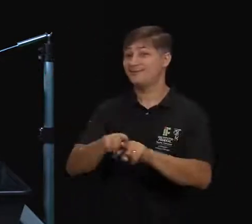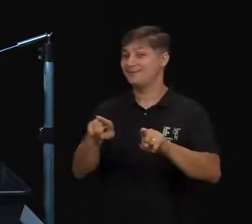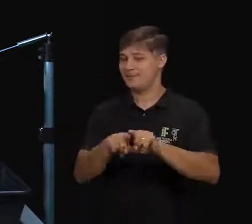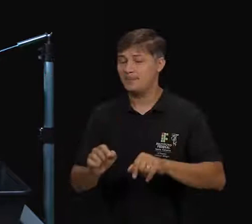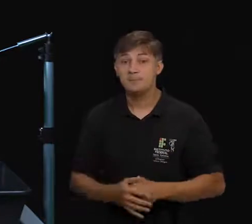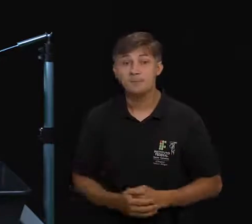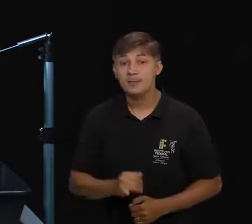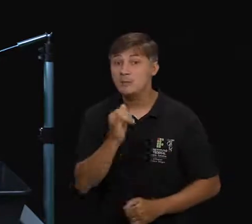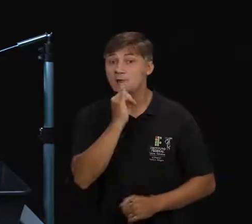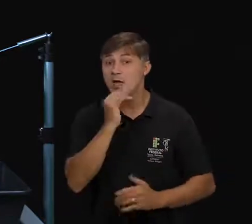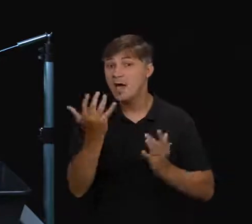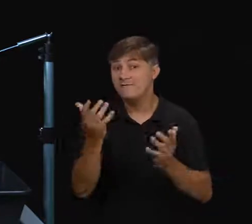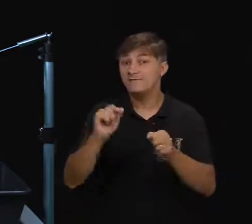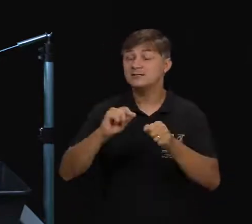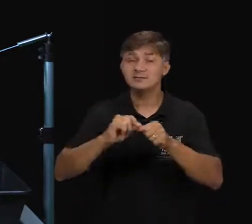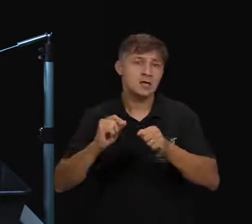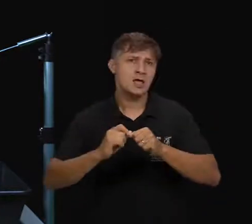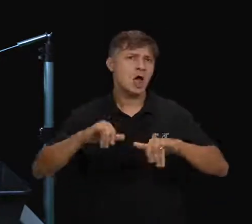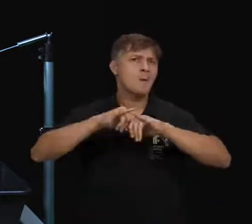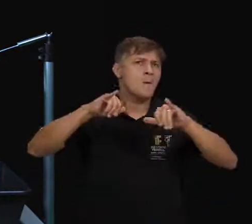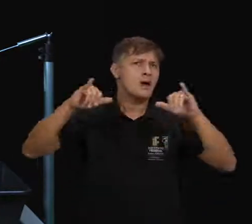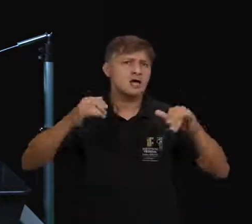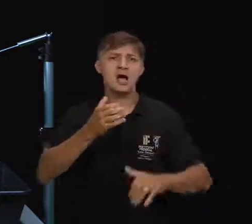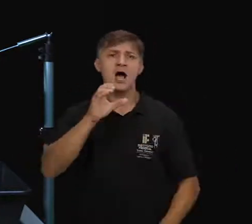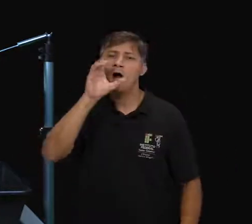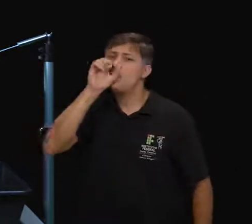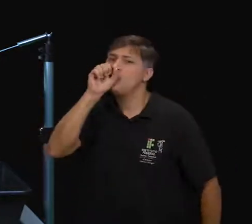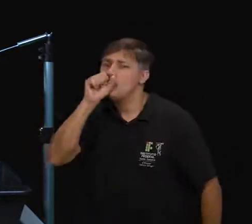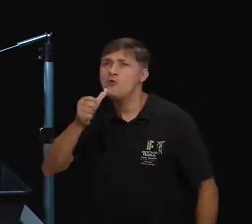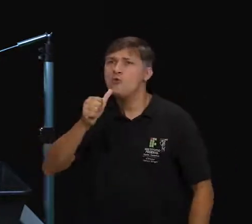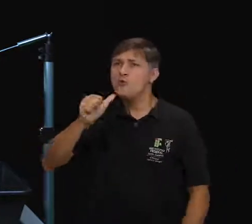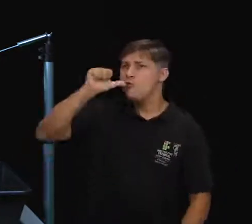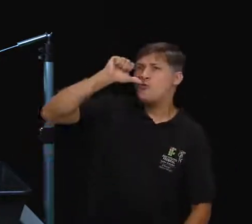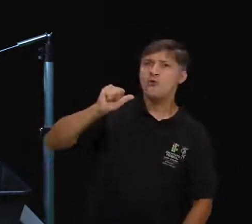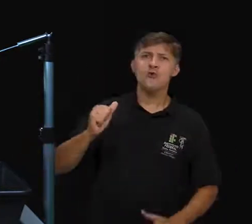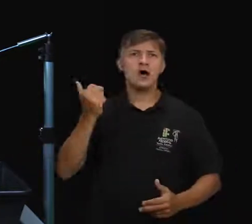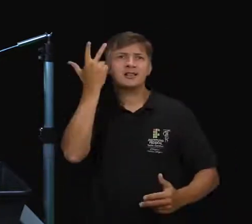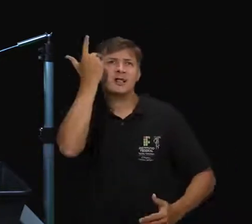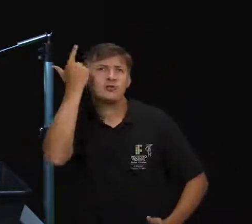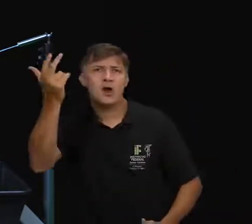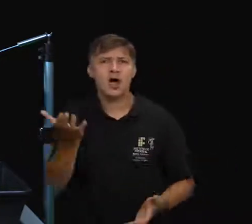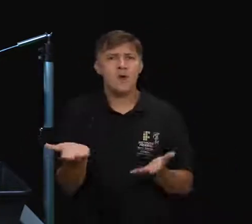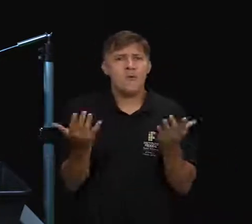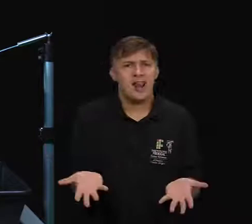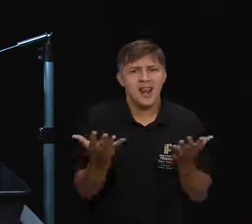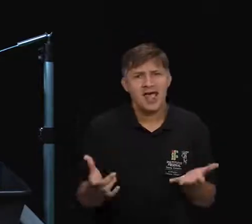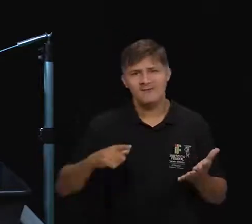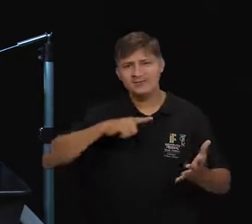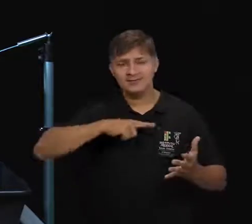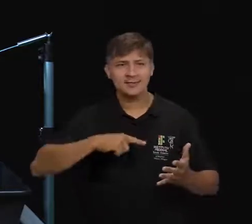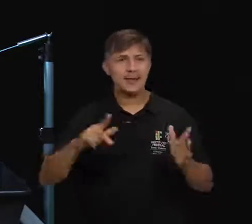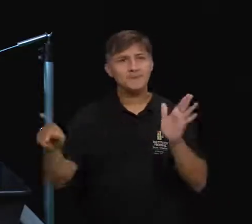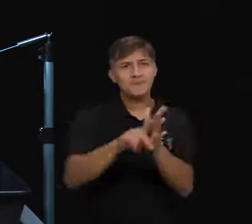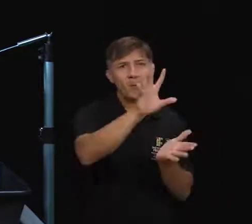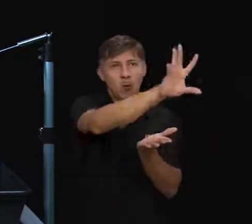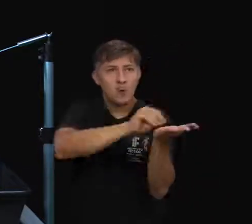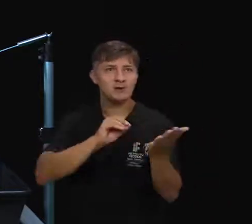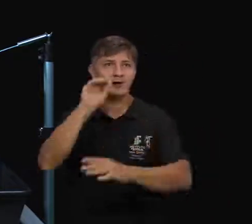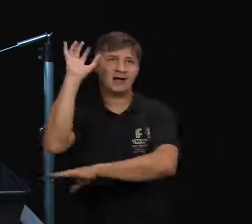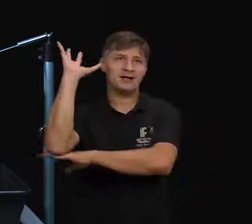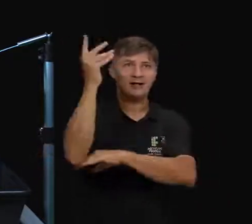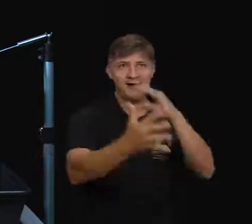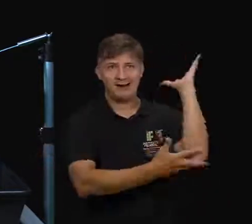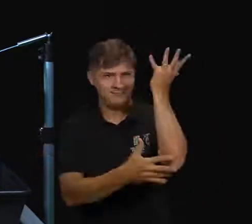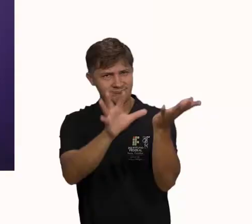um splash interessante. Por exemplo, eu quero fazer uma propaganda de suco, para dizer que o suco é natural, que ele é leve, que ele tem os componentes